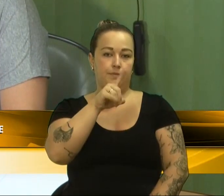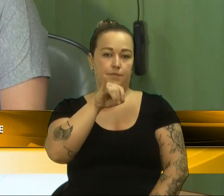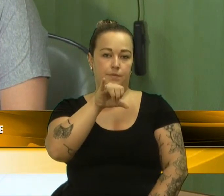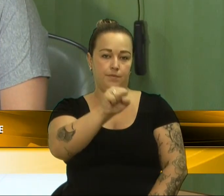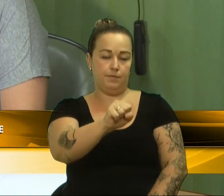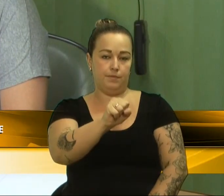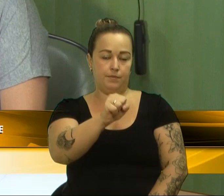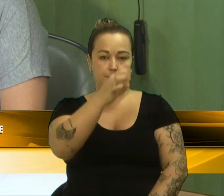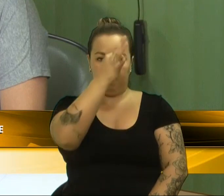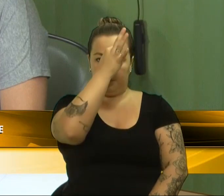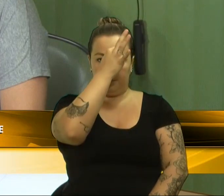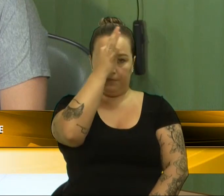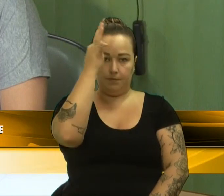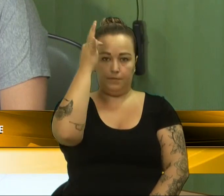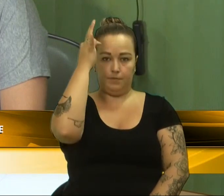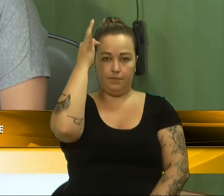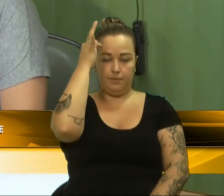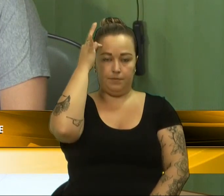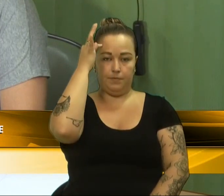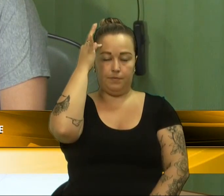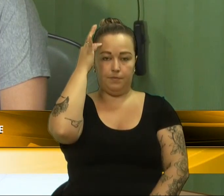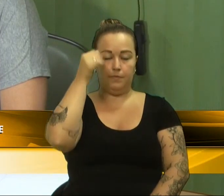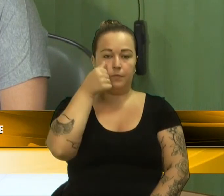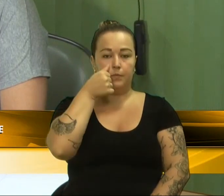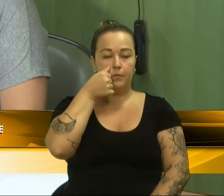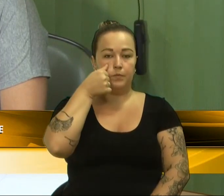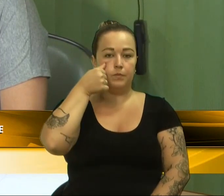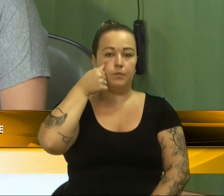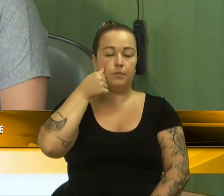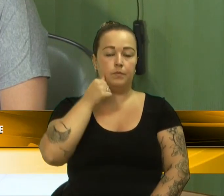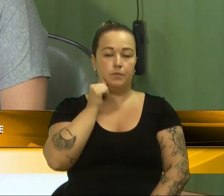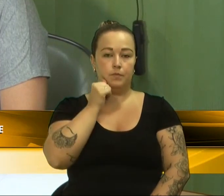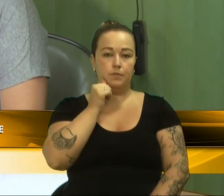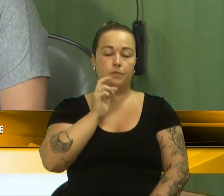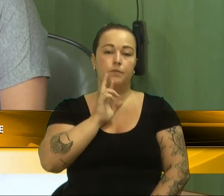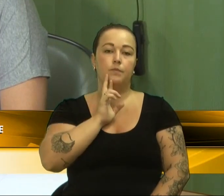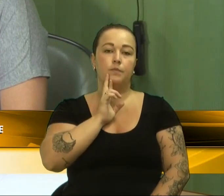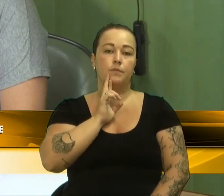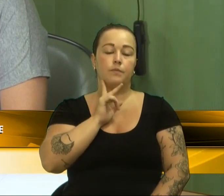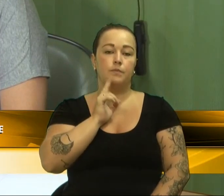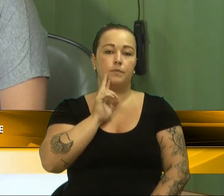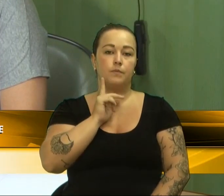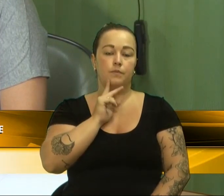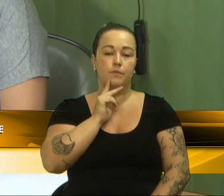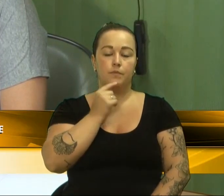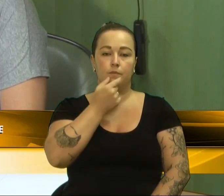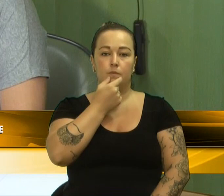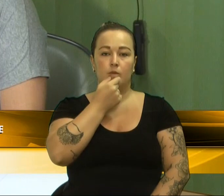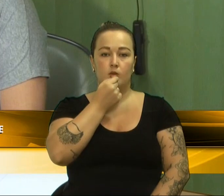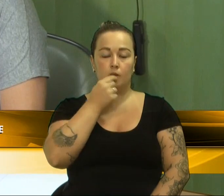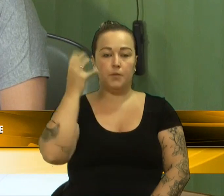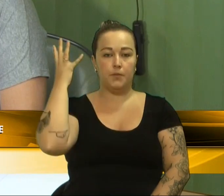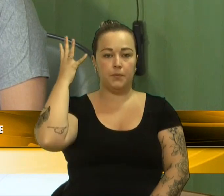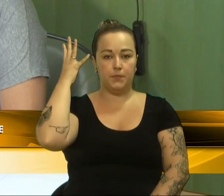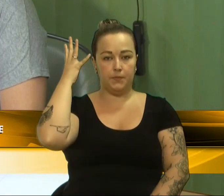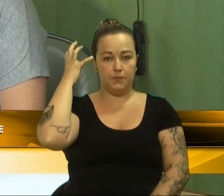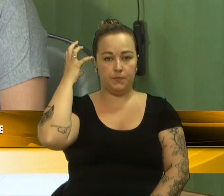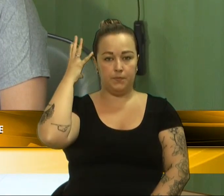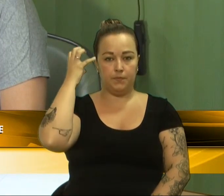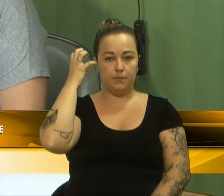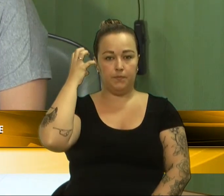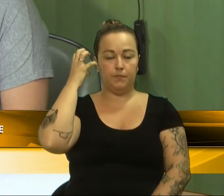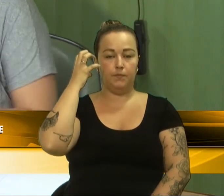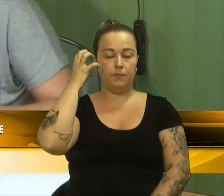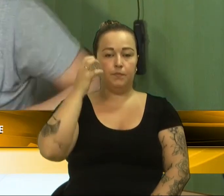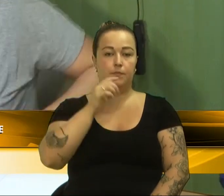Gustavo Toigo, Paula Iores, Rafael Bueno, Renato de Oliveira, Rodrigo Beltrão, Tibiriçá Maineri, Velocino